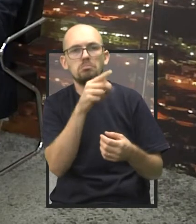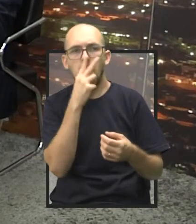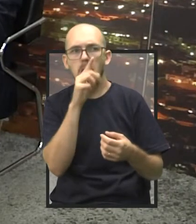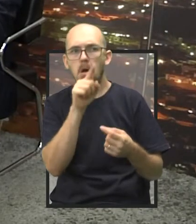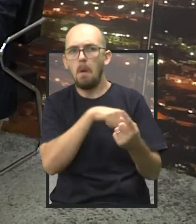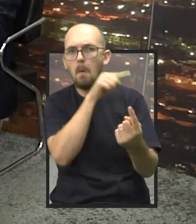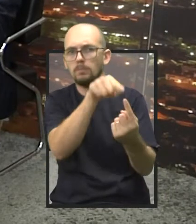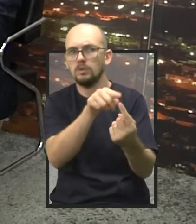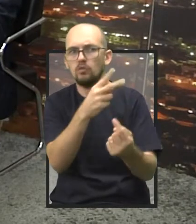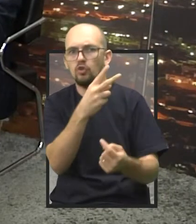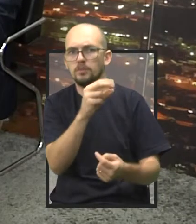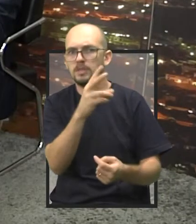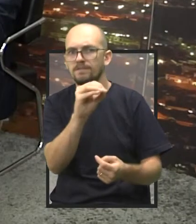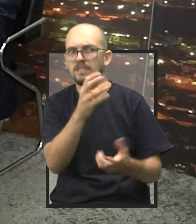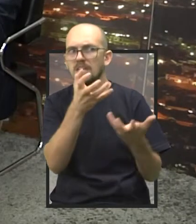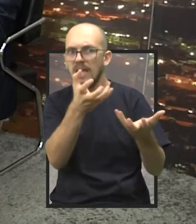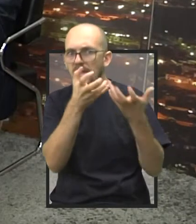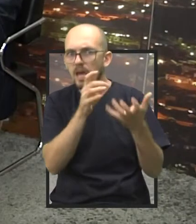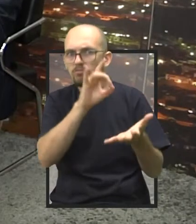vem, até 2020, são